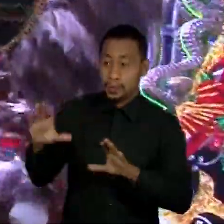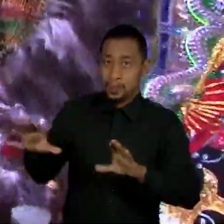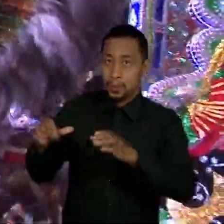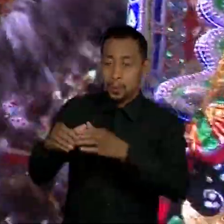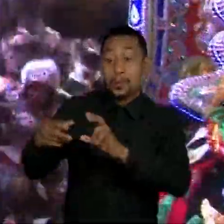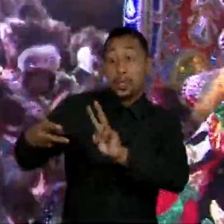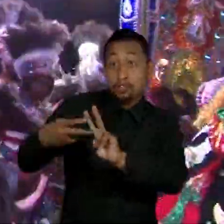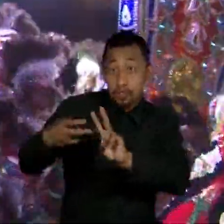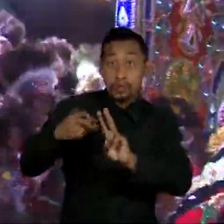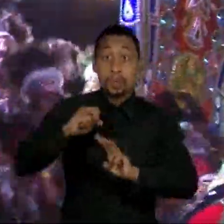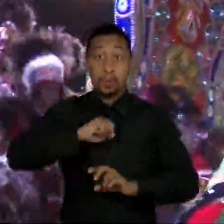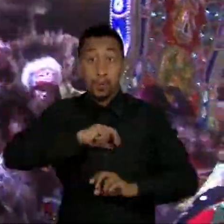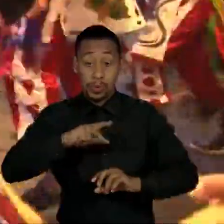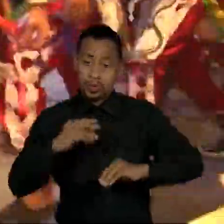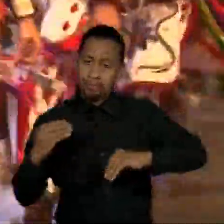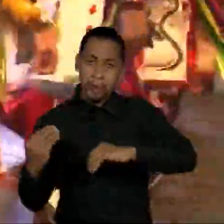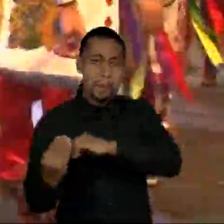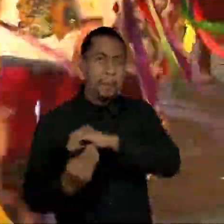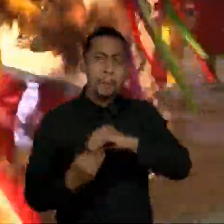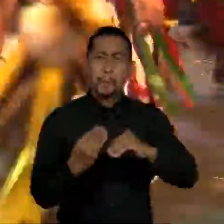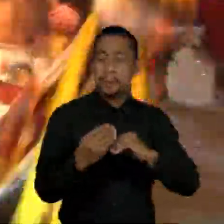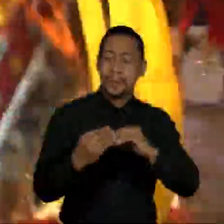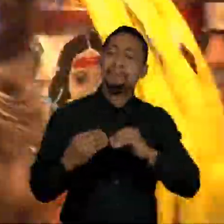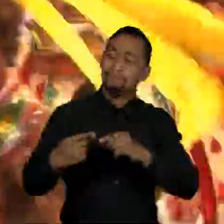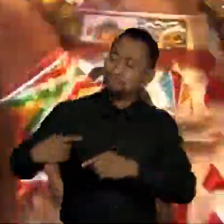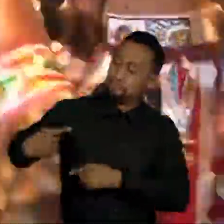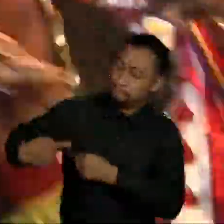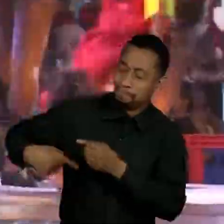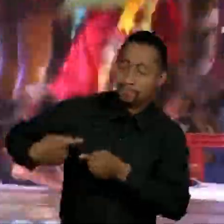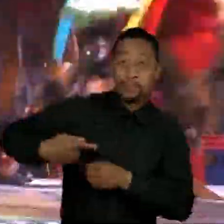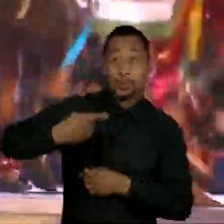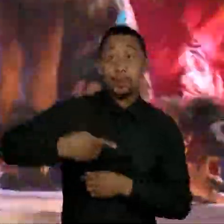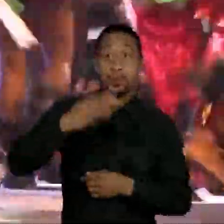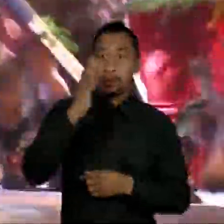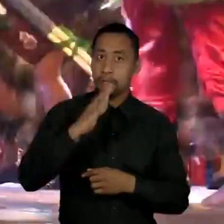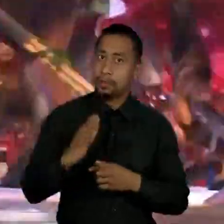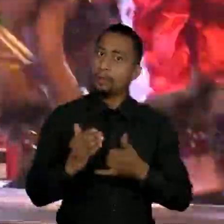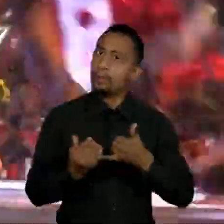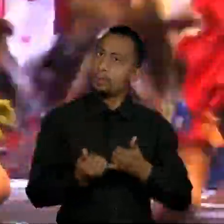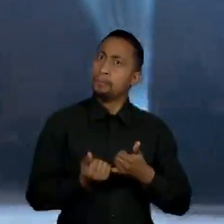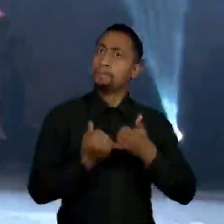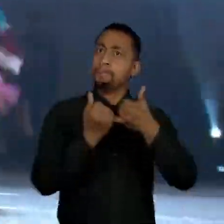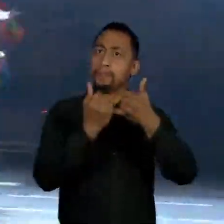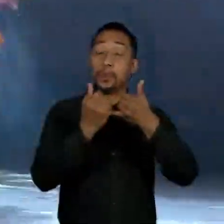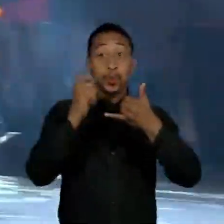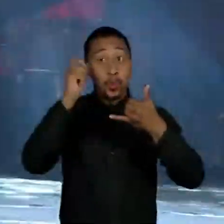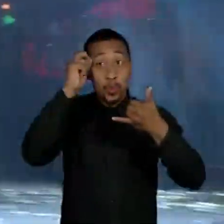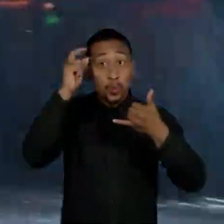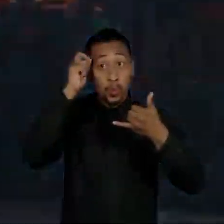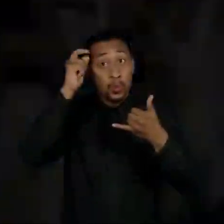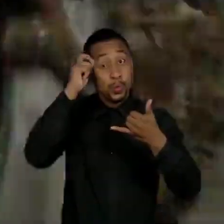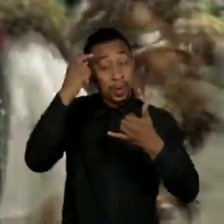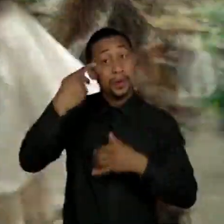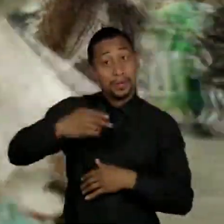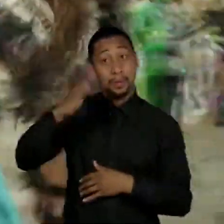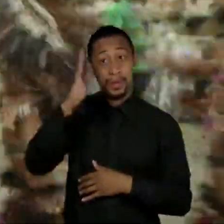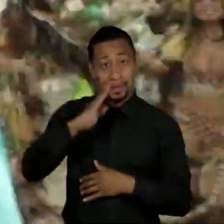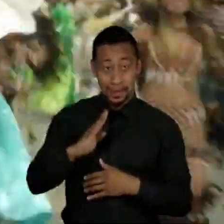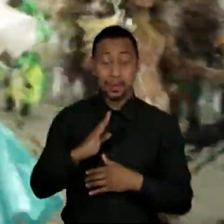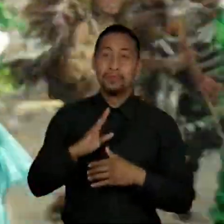indígenas, portugueses e todas as raízes do Brasil, um patrimônio cultural da humanidade reconhecido pela Unesco.